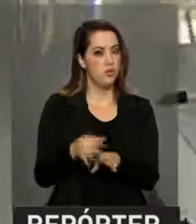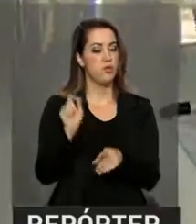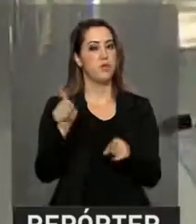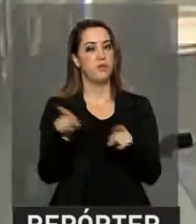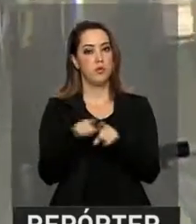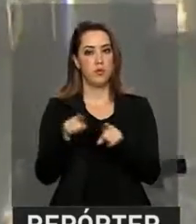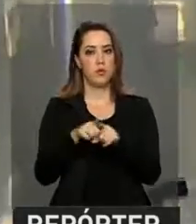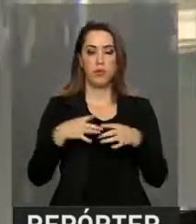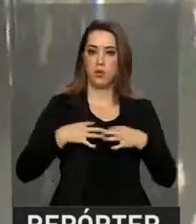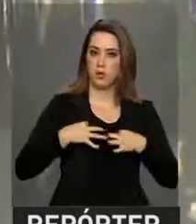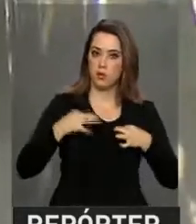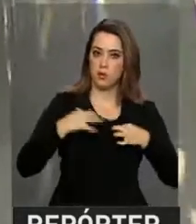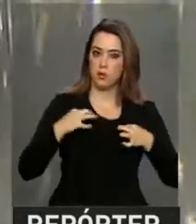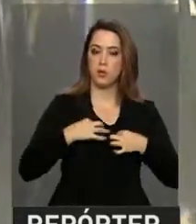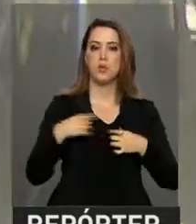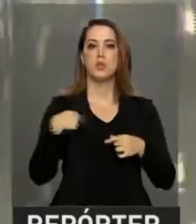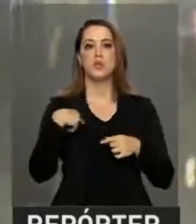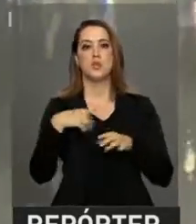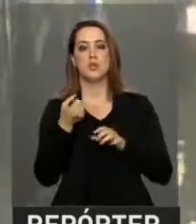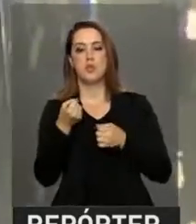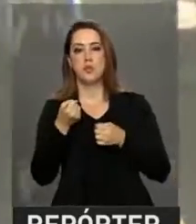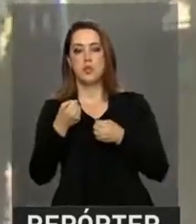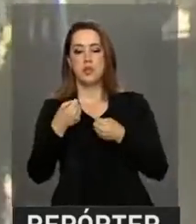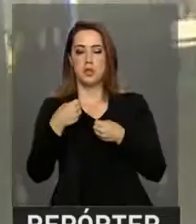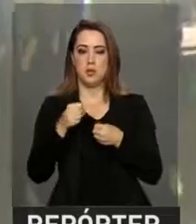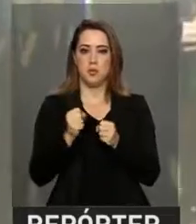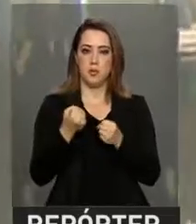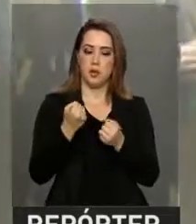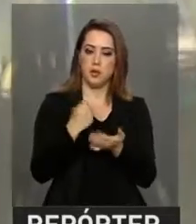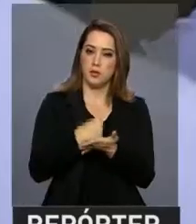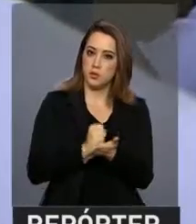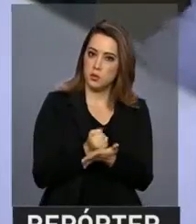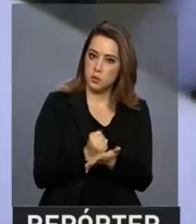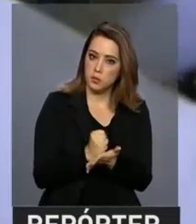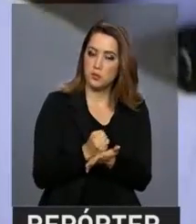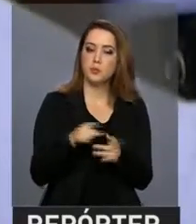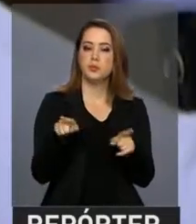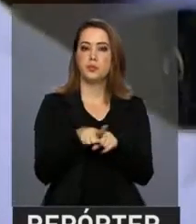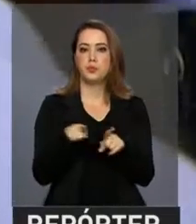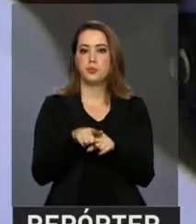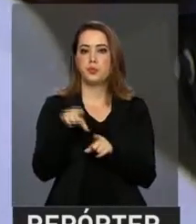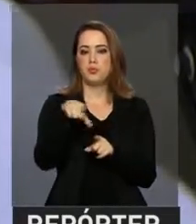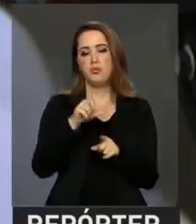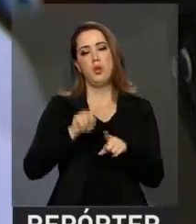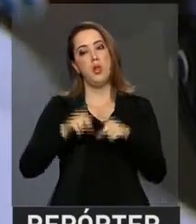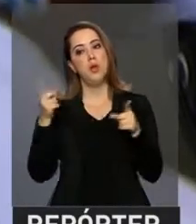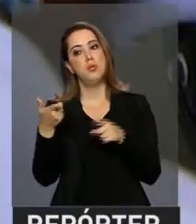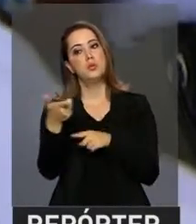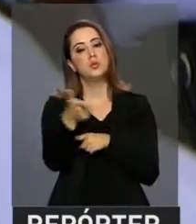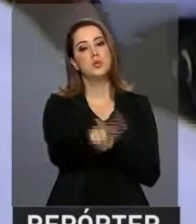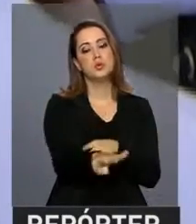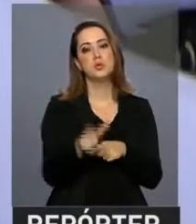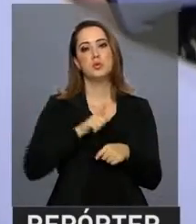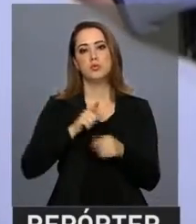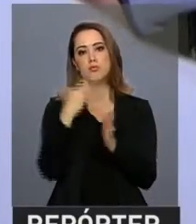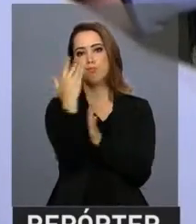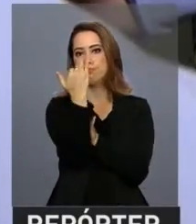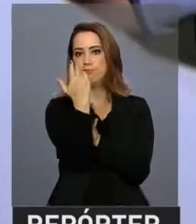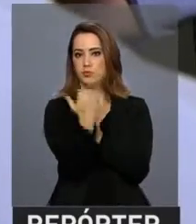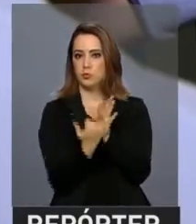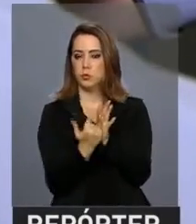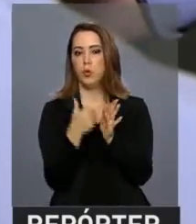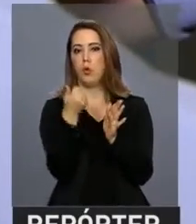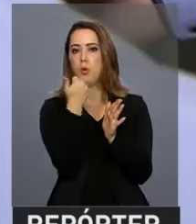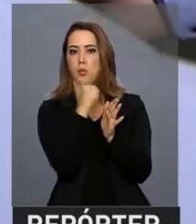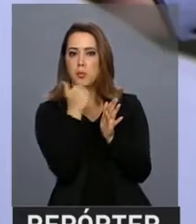de couro, artigos farmacêuticos e da borracha. Alguns setores tiveram queda, como de bebidas, alimentos e produtos relacionados